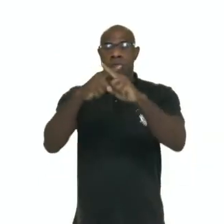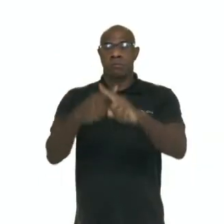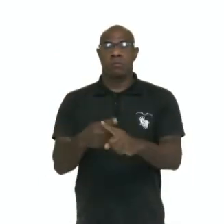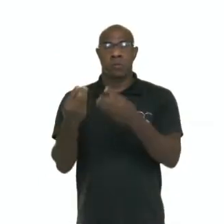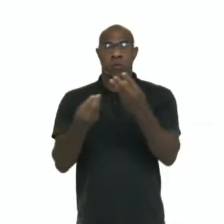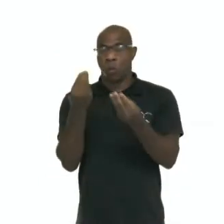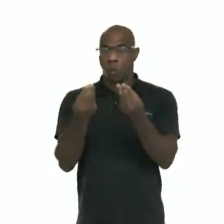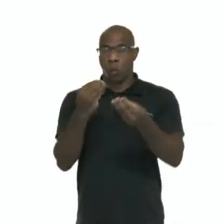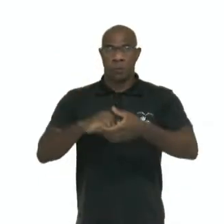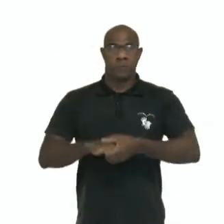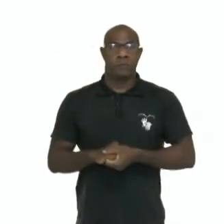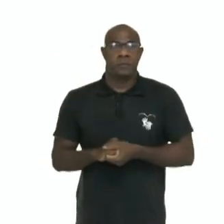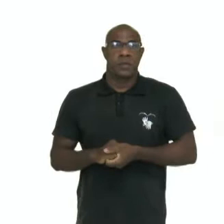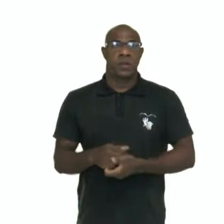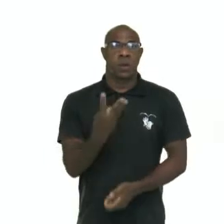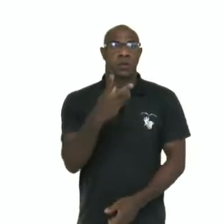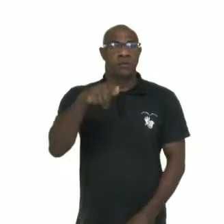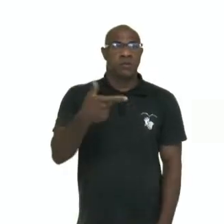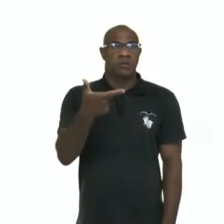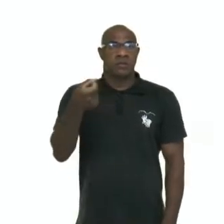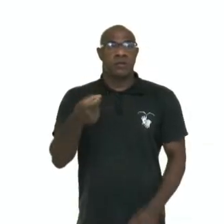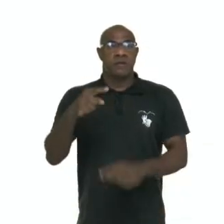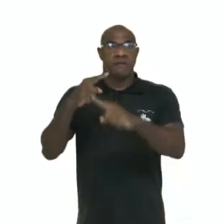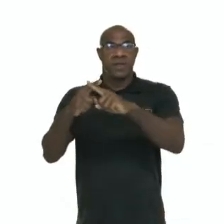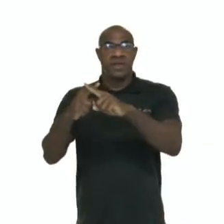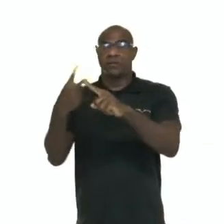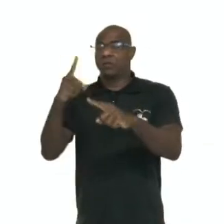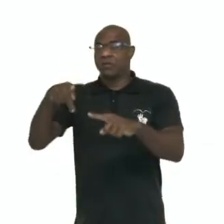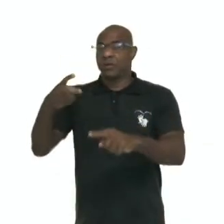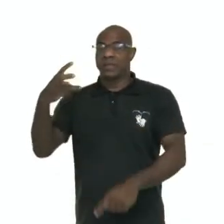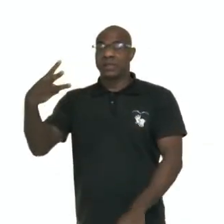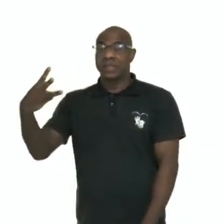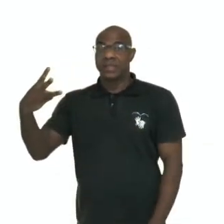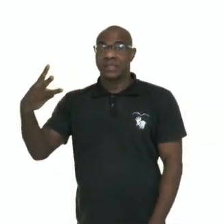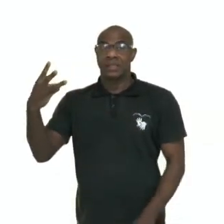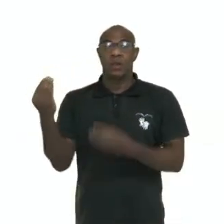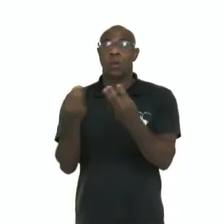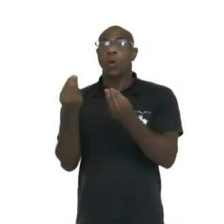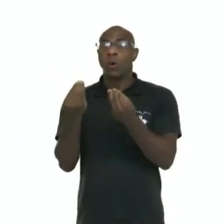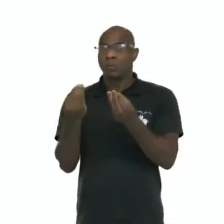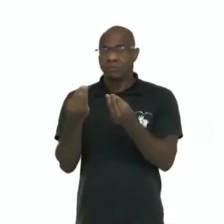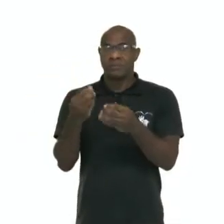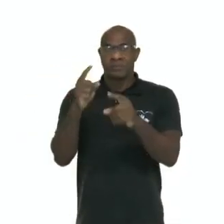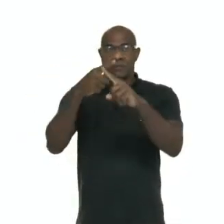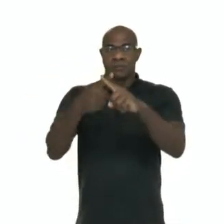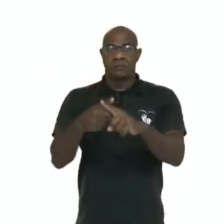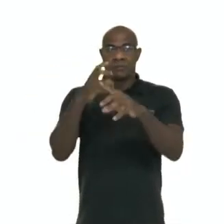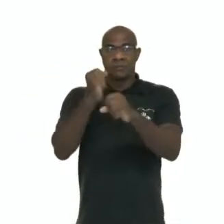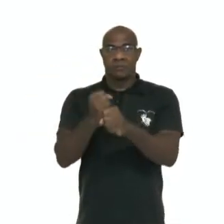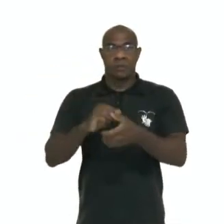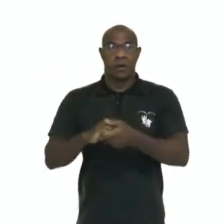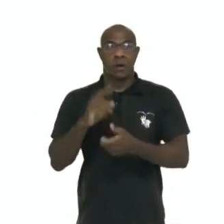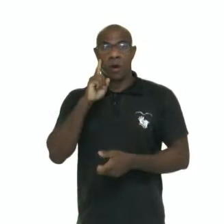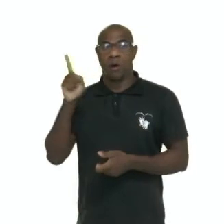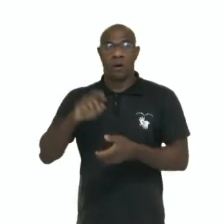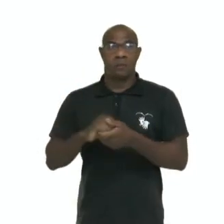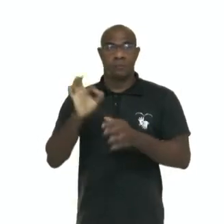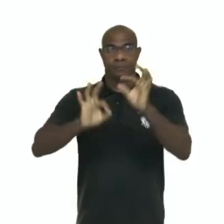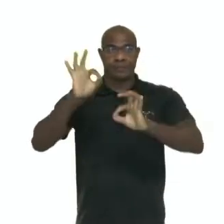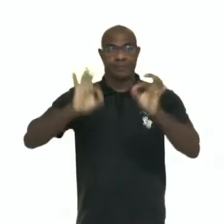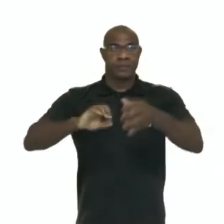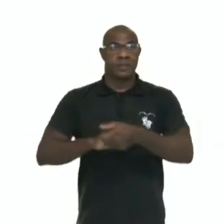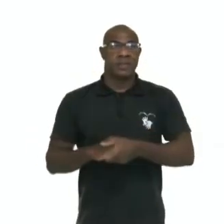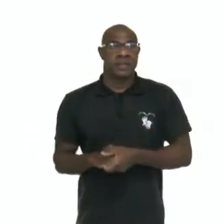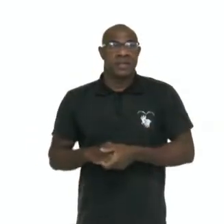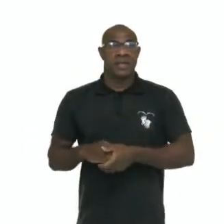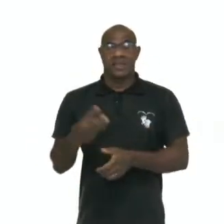multiplicação, 4,26 vezes 2,3, então nós fazemos essa multiplicação normalzinho, ó. 3 vezes